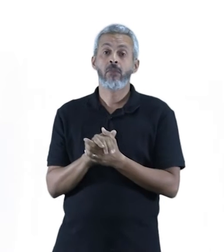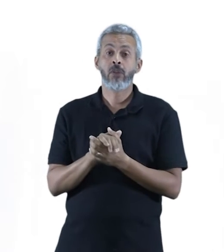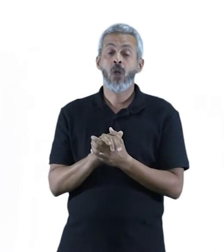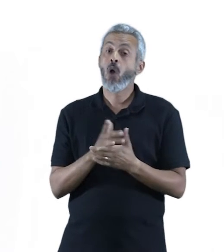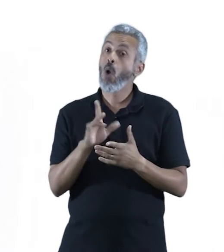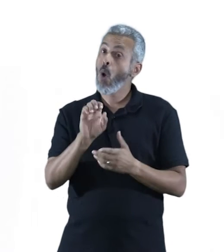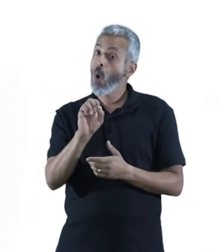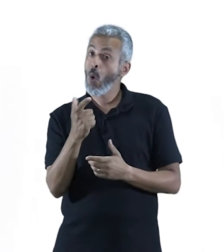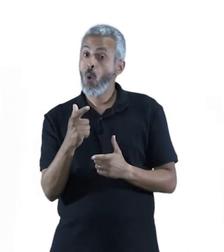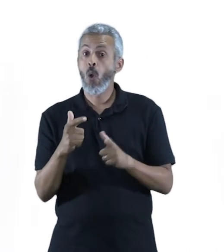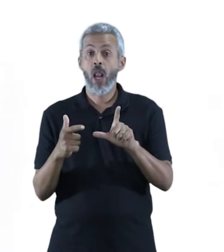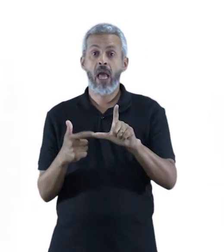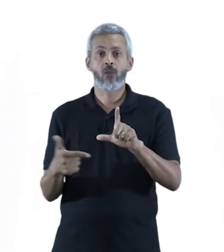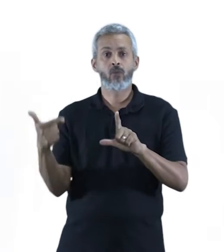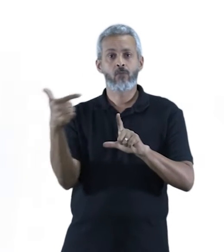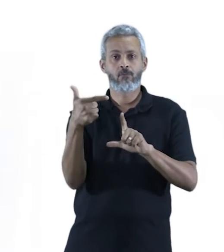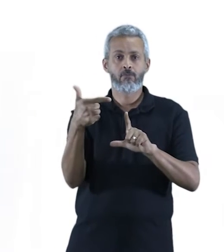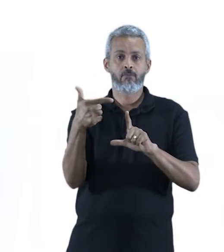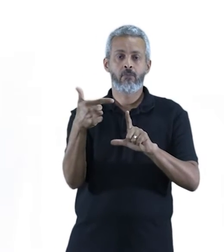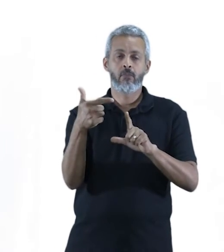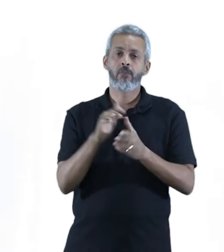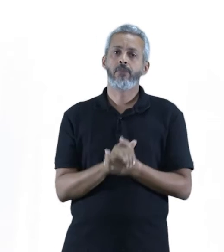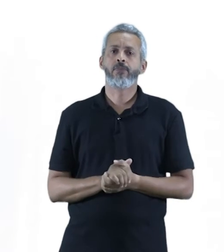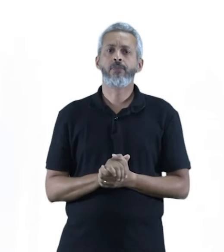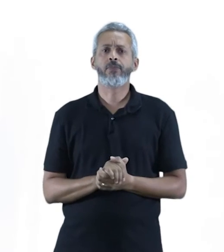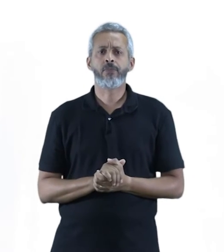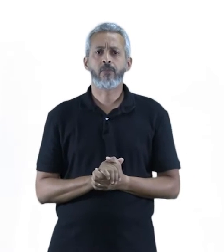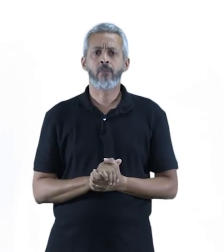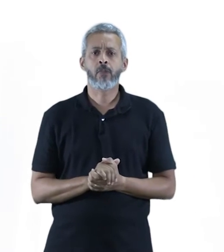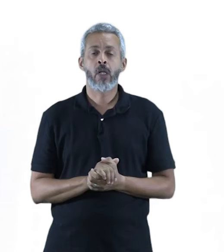ou lado ao quadrado.